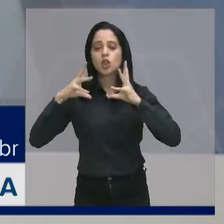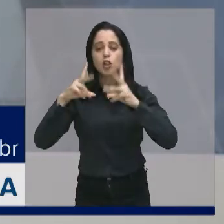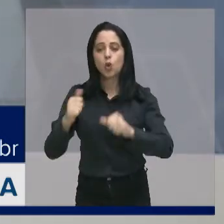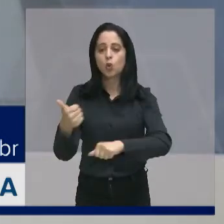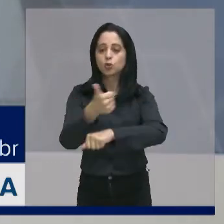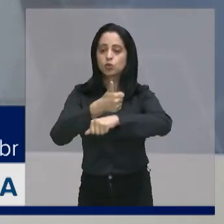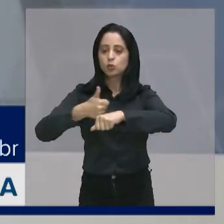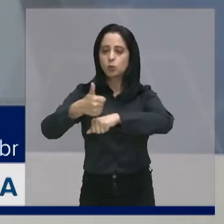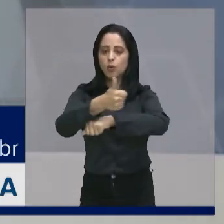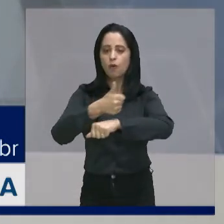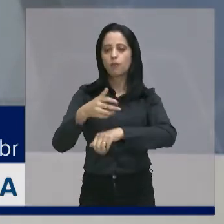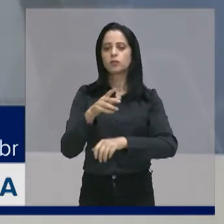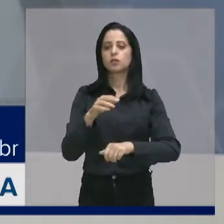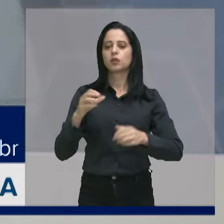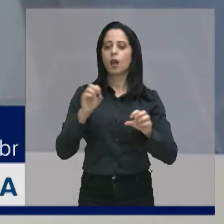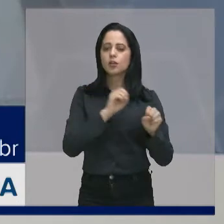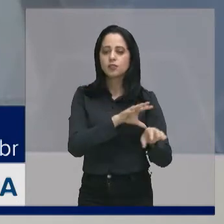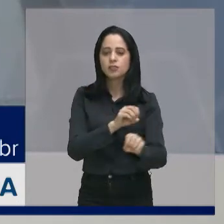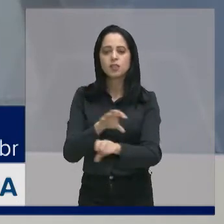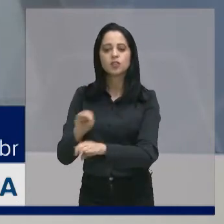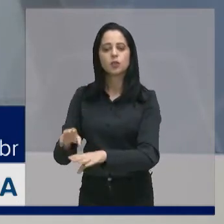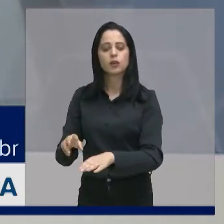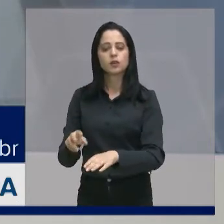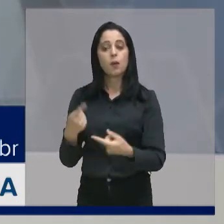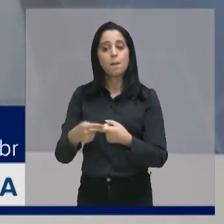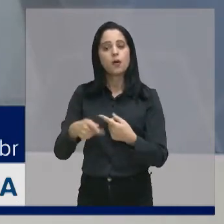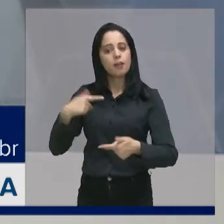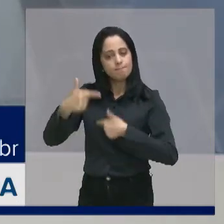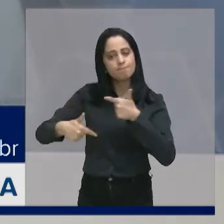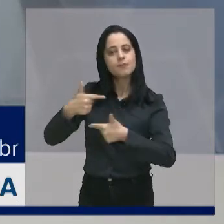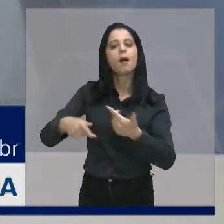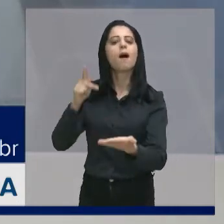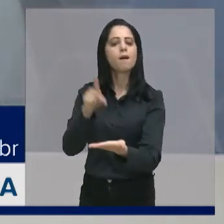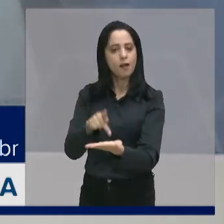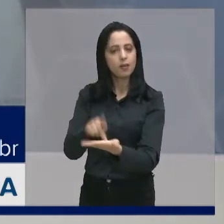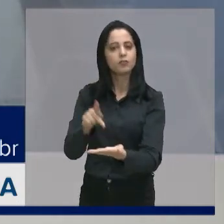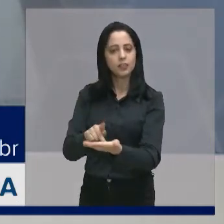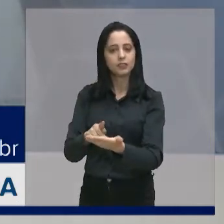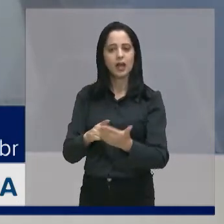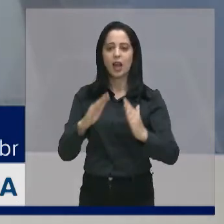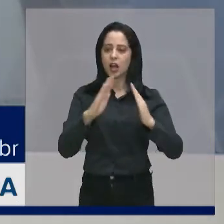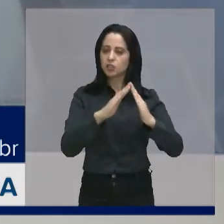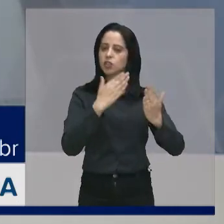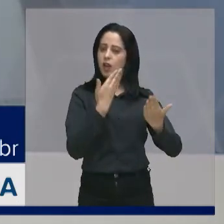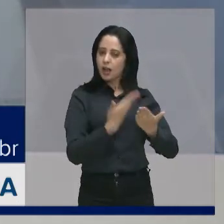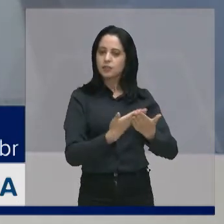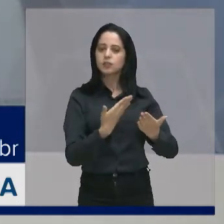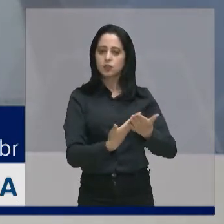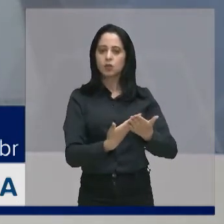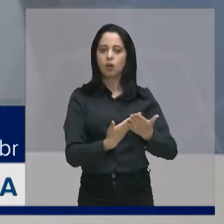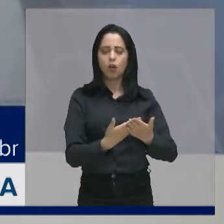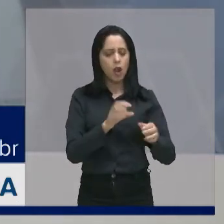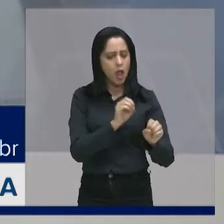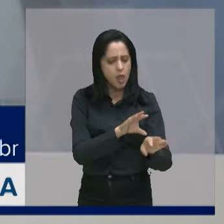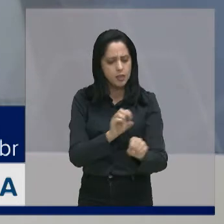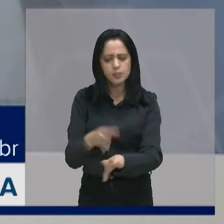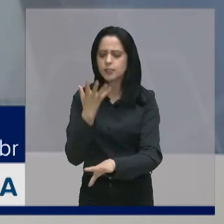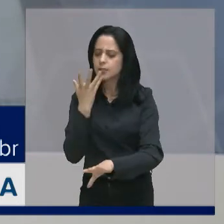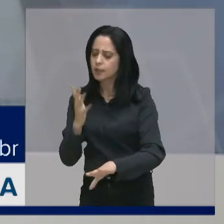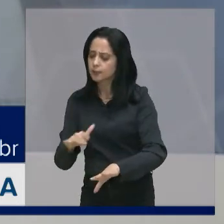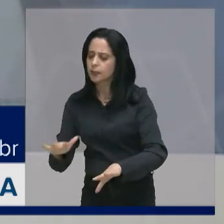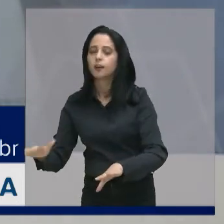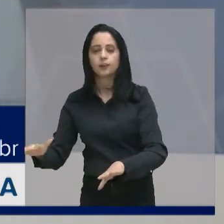que realmente faz o dia a dia da escola, que faz a escola caminhar, que faz as crianças aprenderem e que